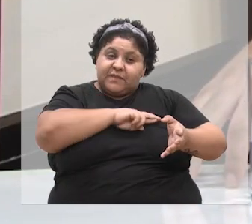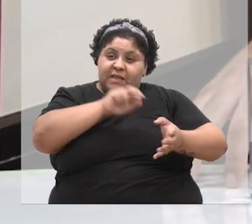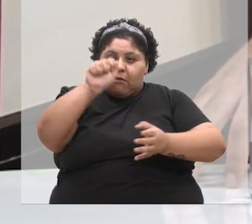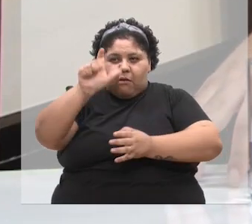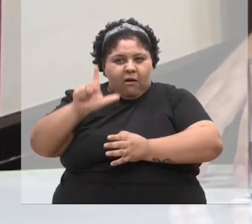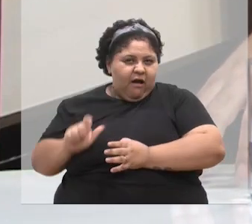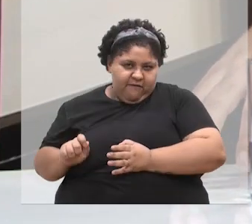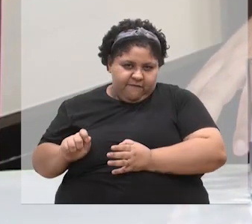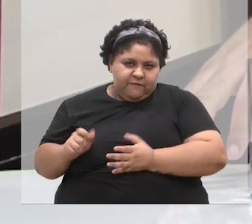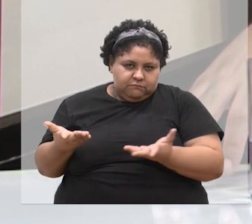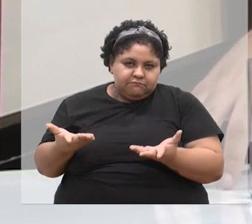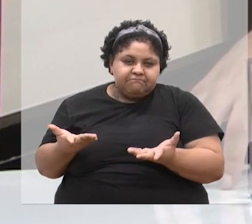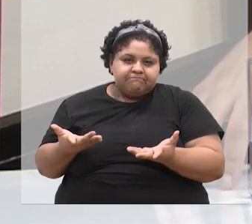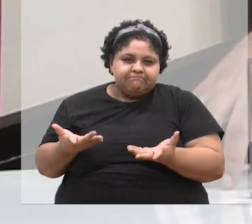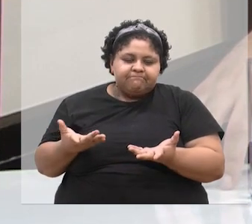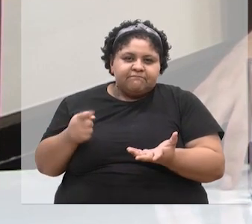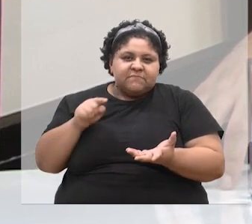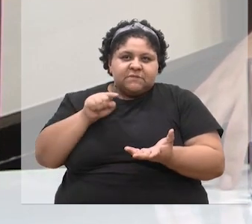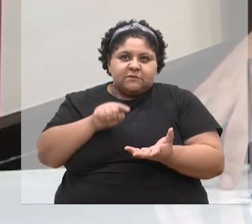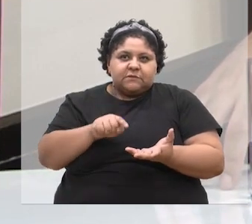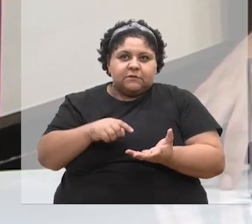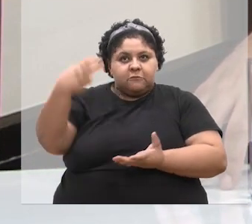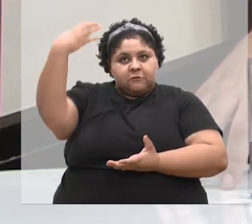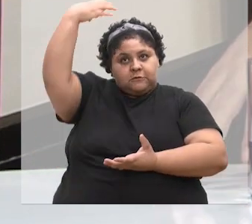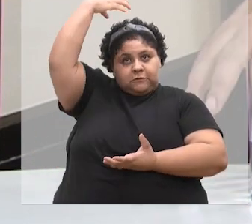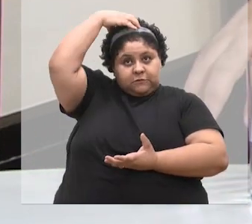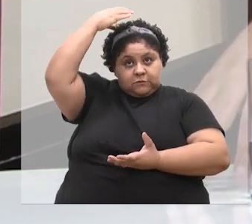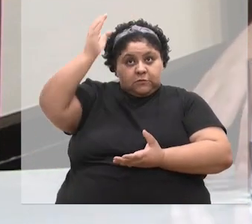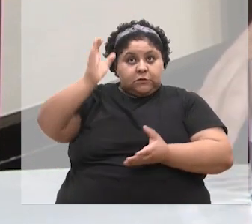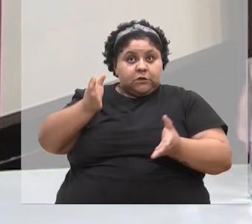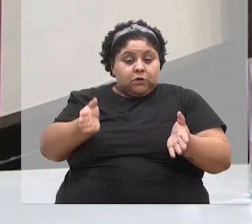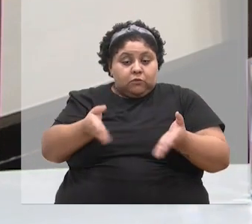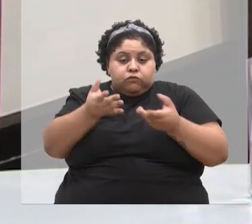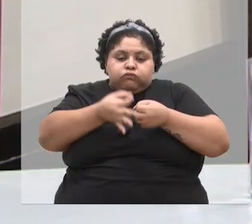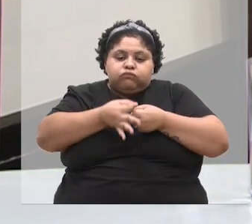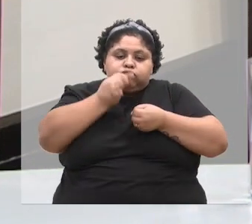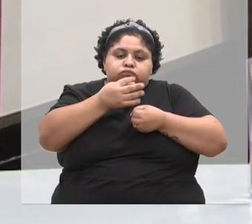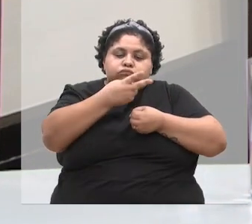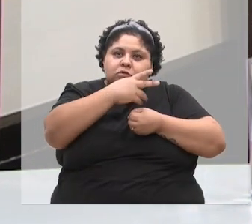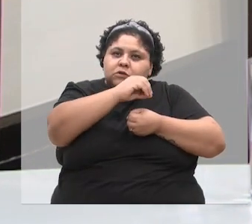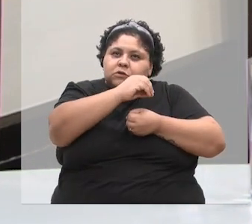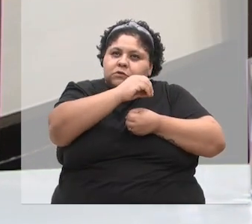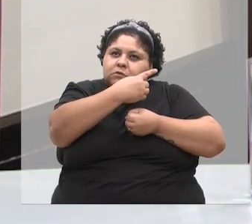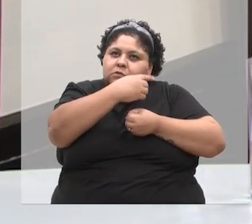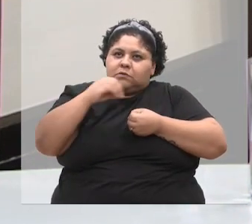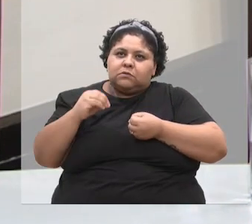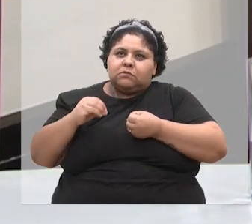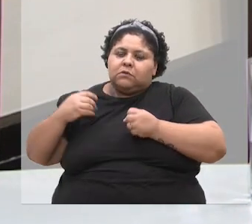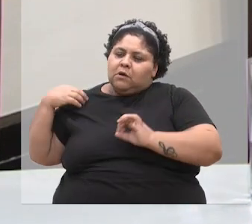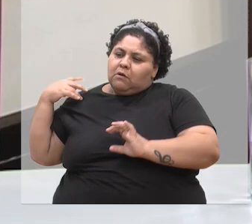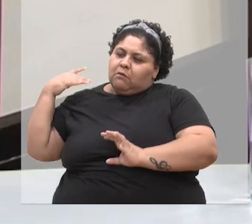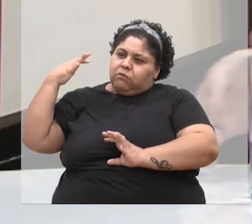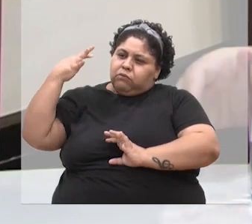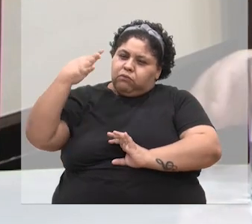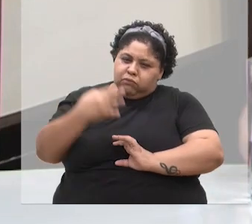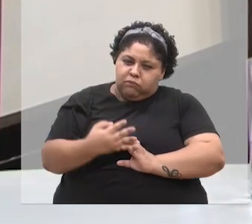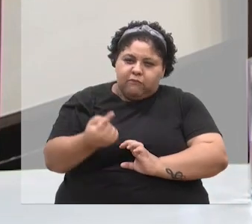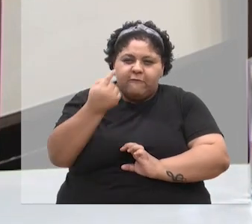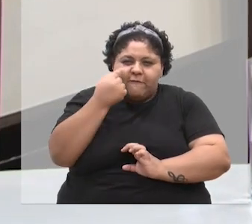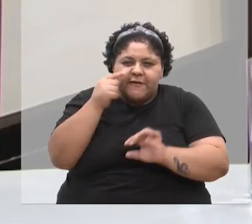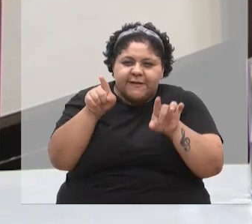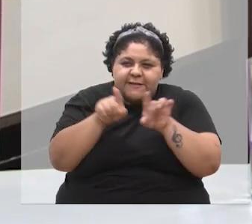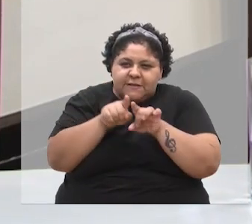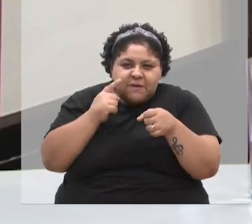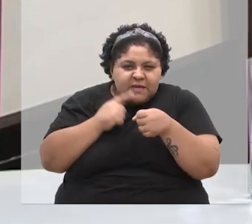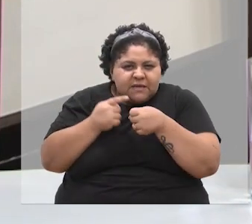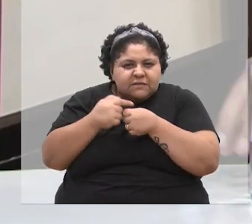falamos das religiões afros, propriamente dita? A senhora é rainha da Festa da Uva de 2010, há muito tempo vem